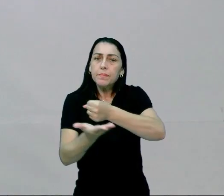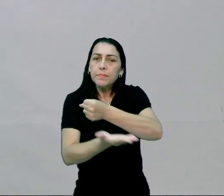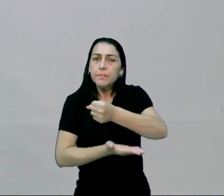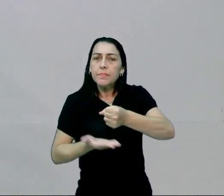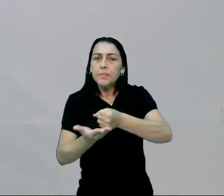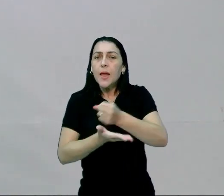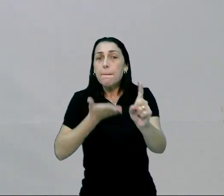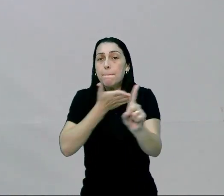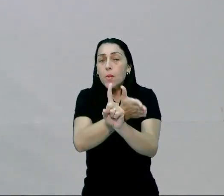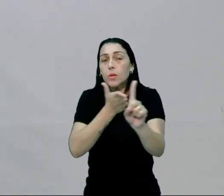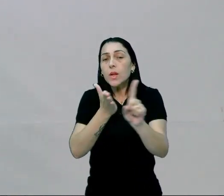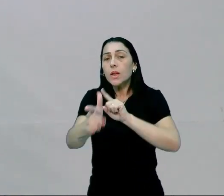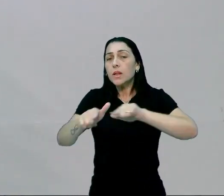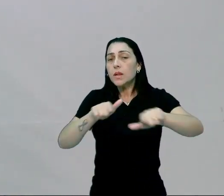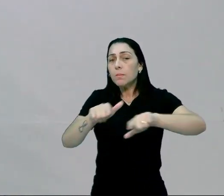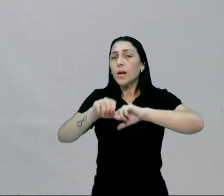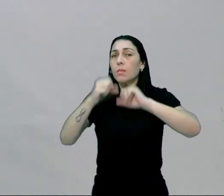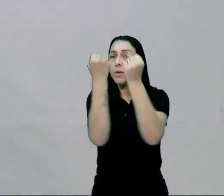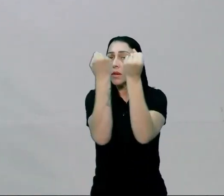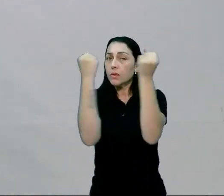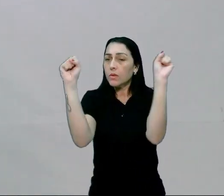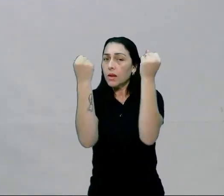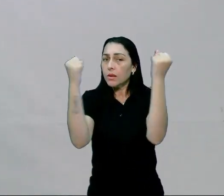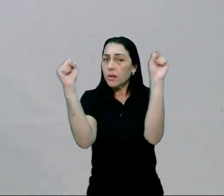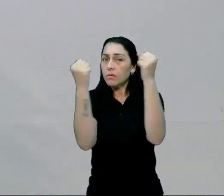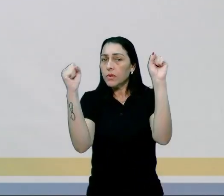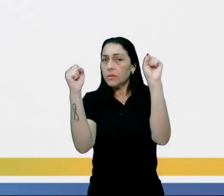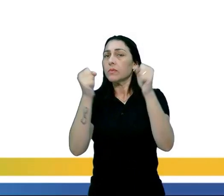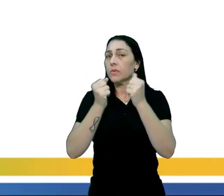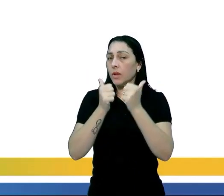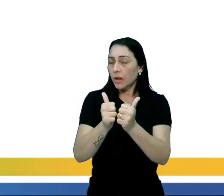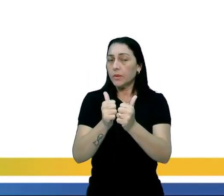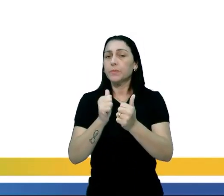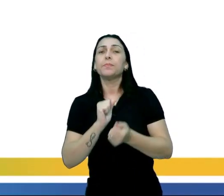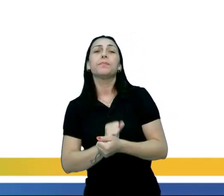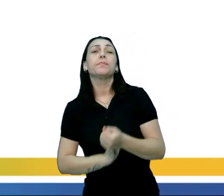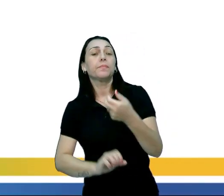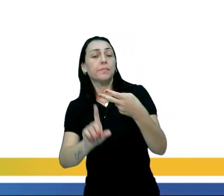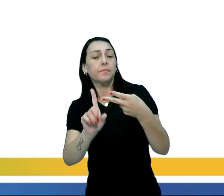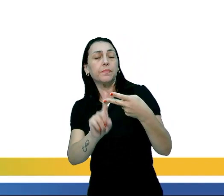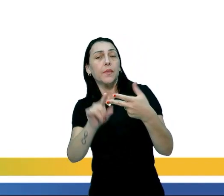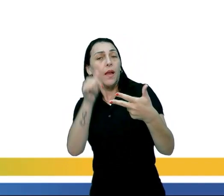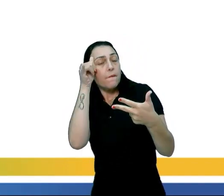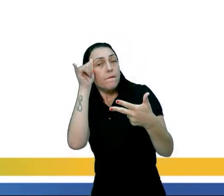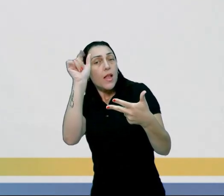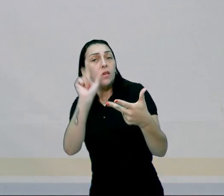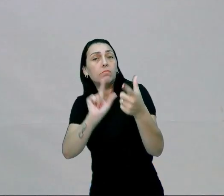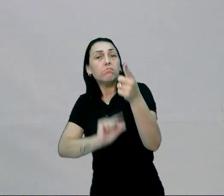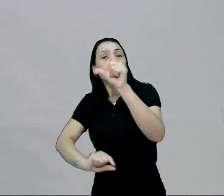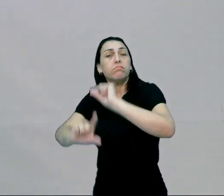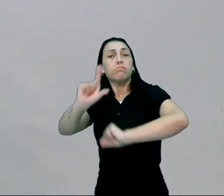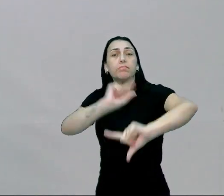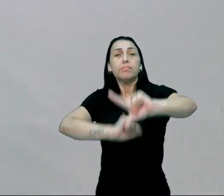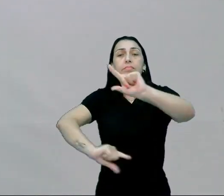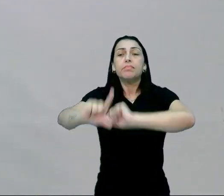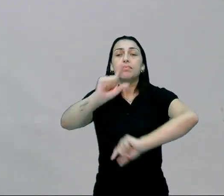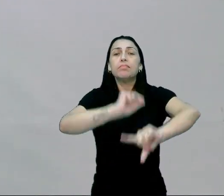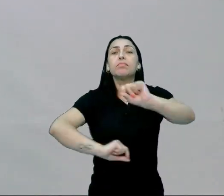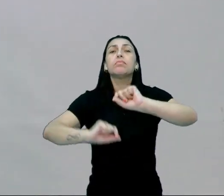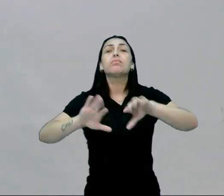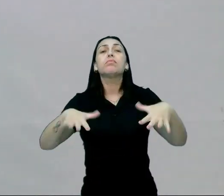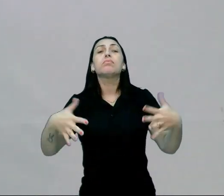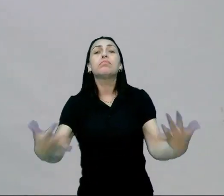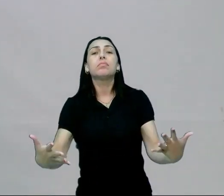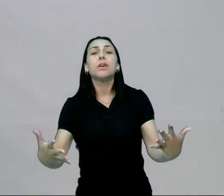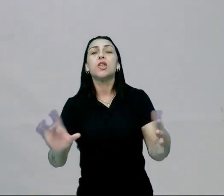a modalidade trabalhada pela educação física, que é essa que eu vos falo, beleza? Evitando seletividade.